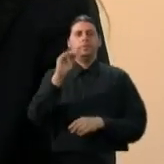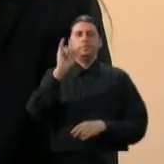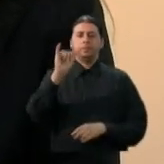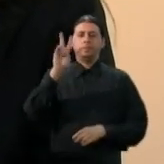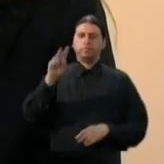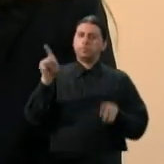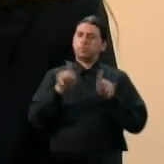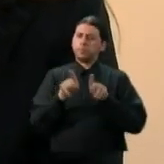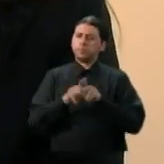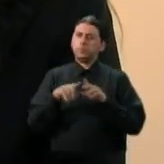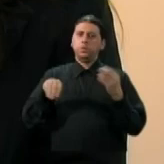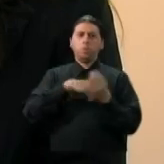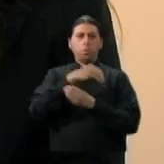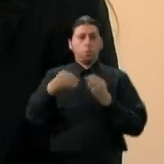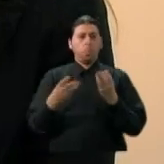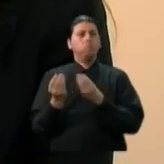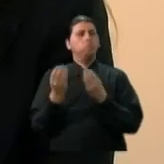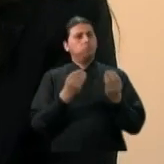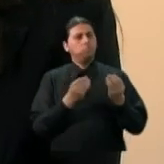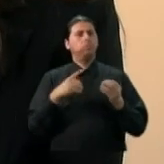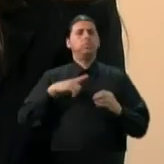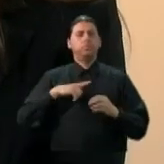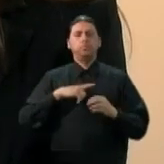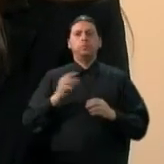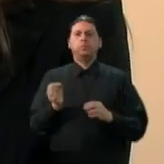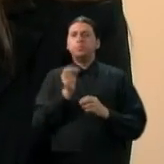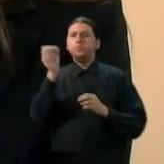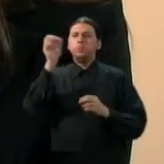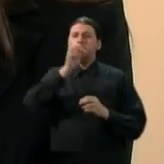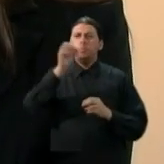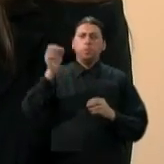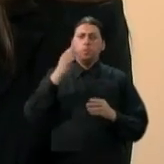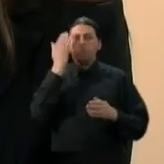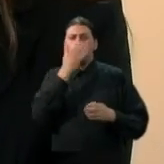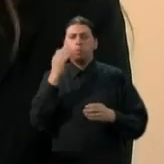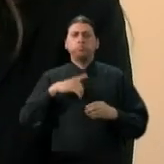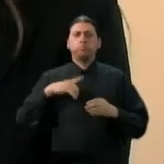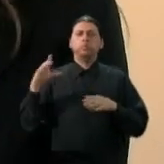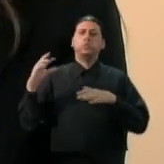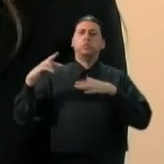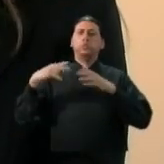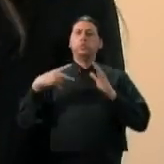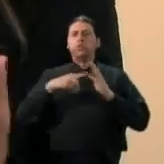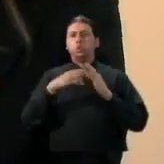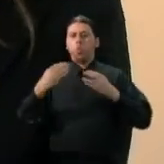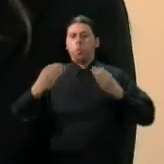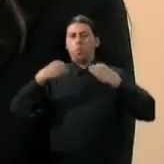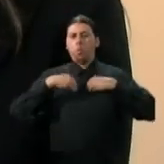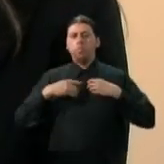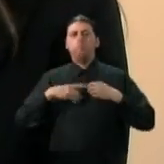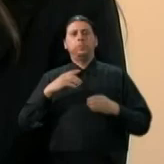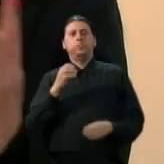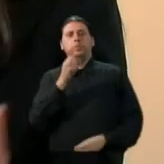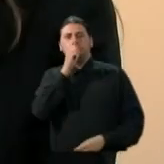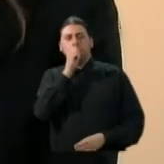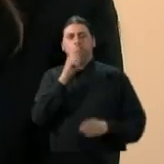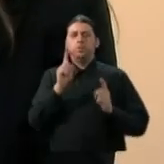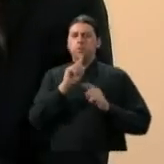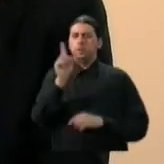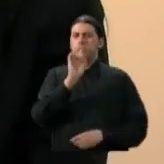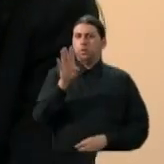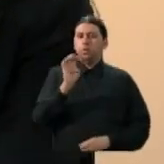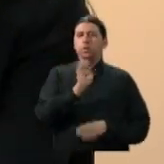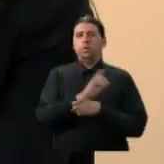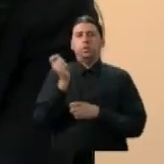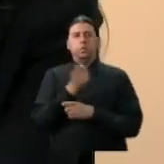circula muito, né, a micobactéria, o Mycobacterium tuberculosis. Então, realmente tem garantia. Mas não é só no Rio Grande do Sul, obviamente. Né? Em todo o